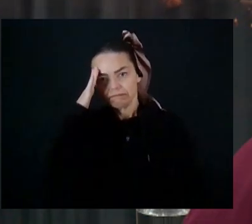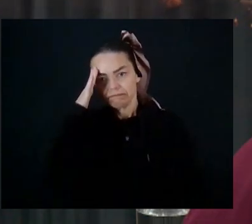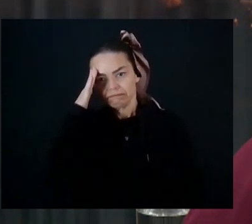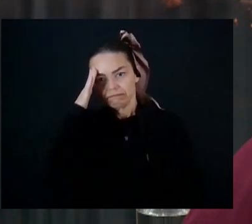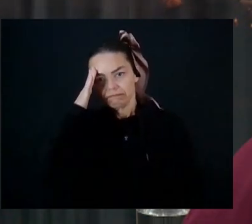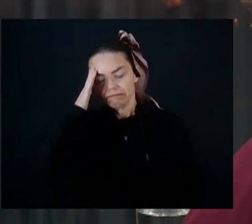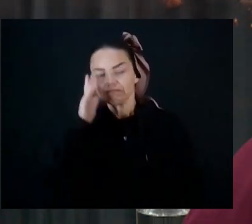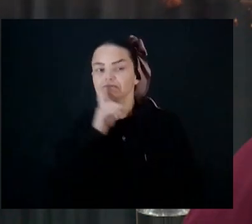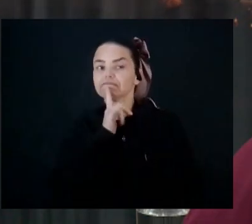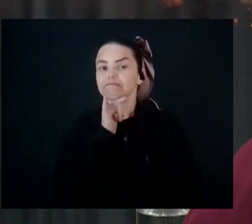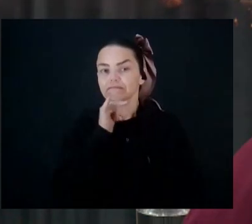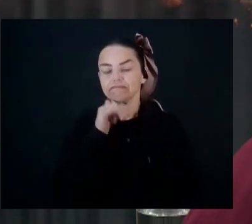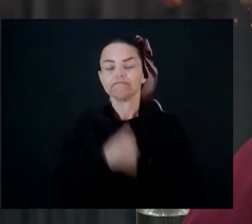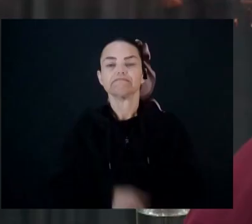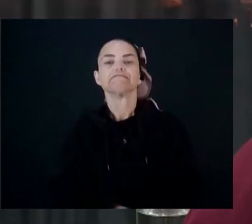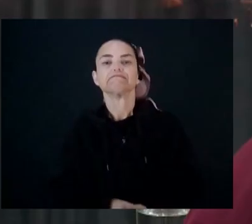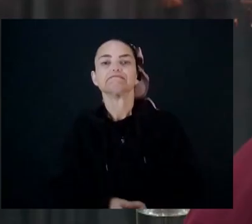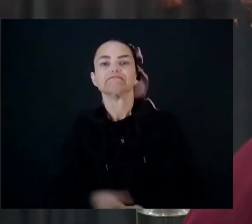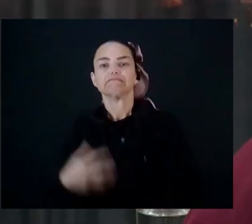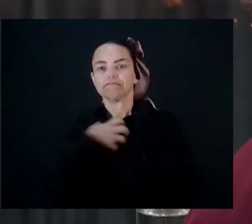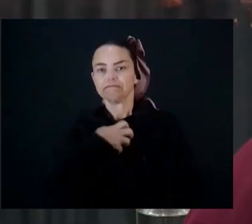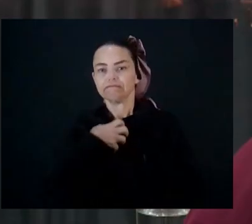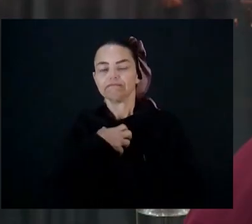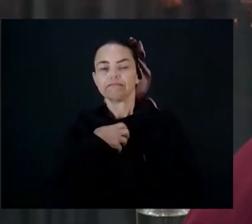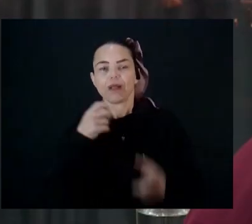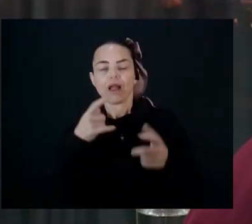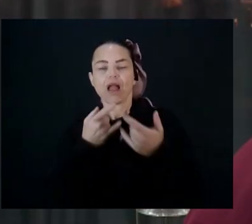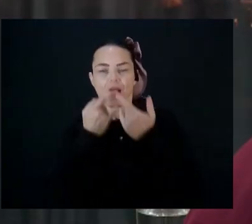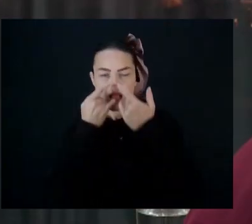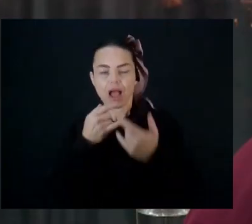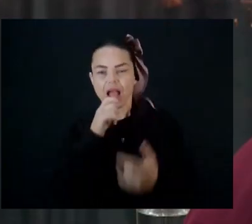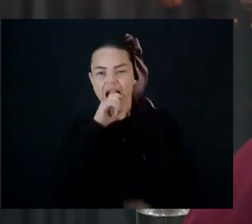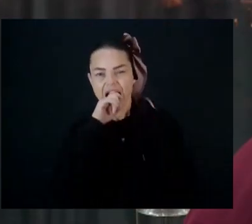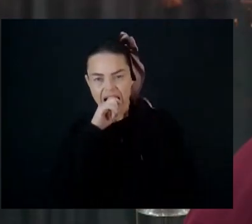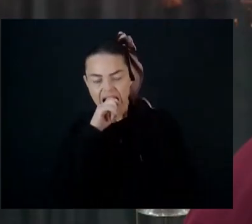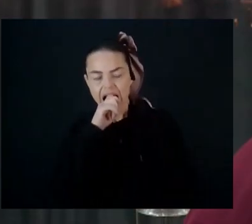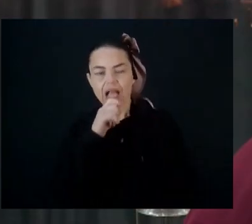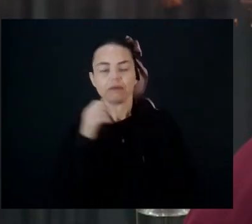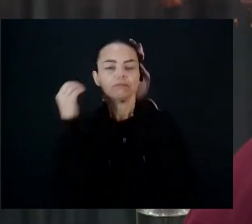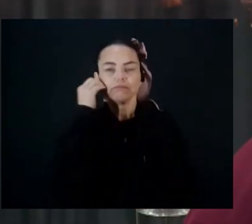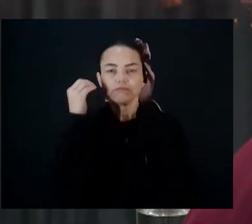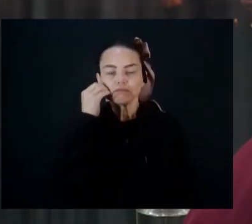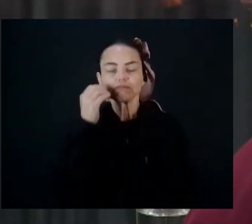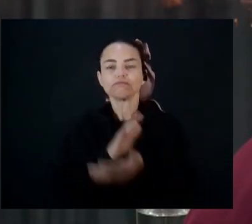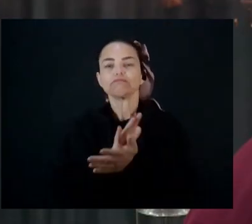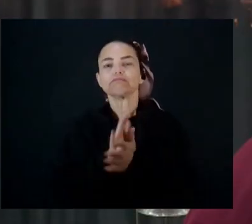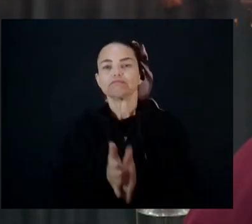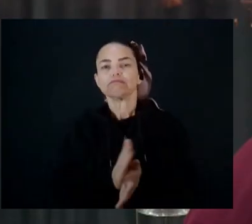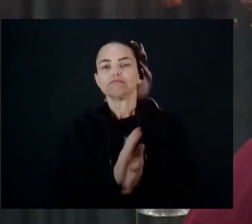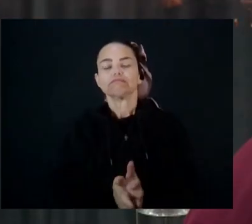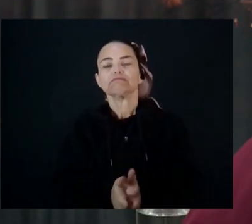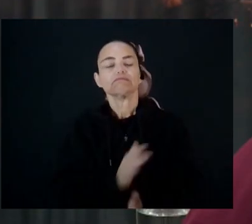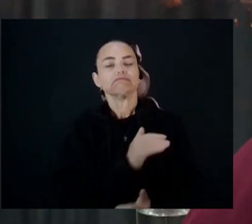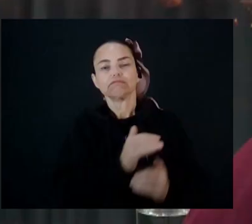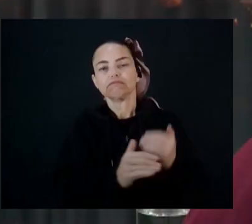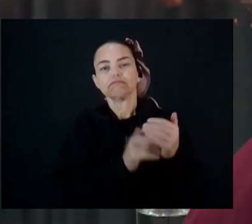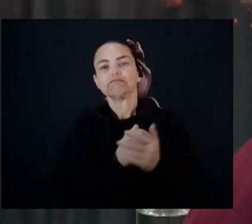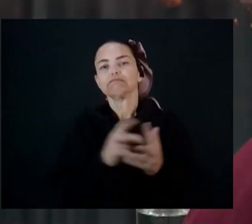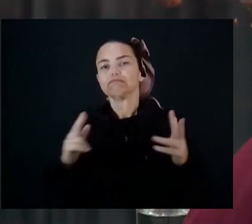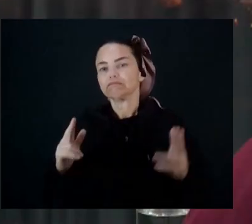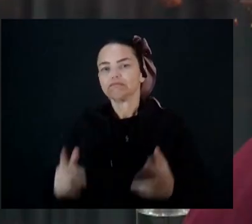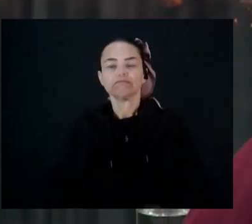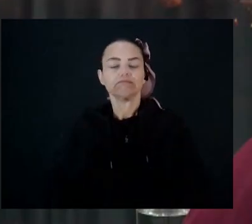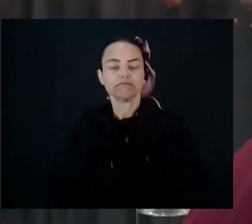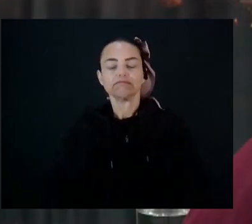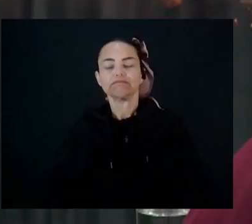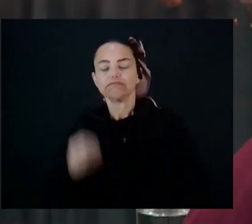pais sentem essa inveja, tentaram destruir, não cresceram como ele, e eles tentam de alguma